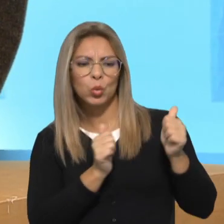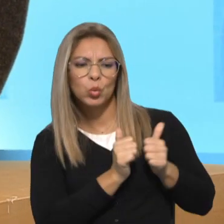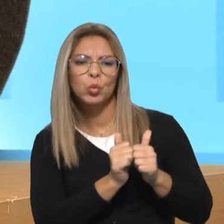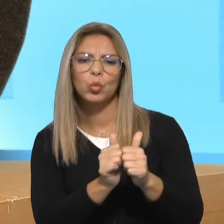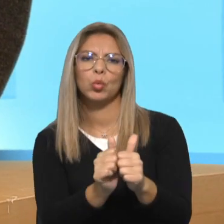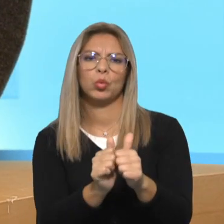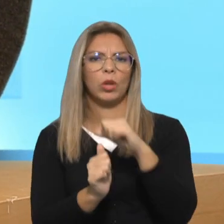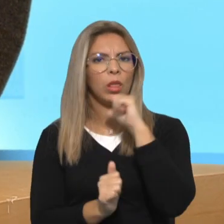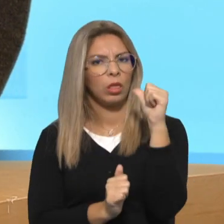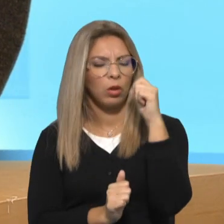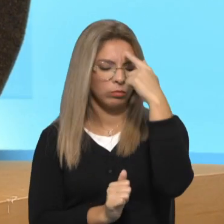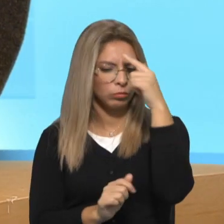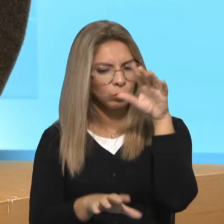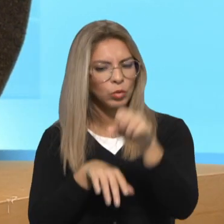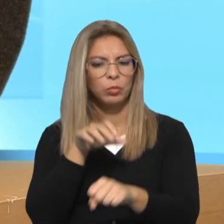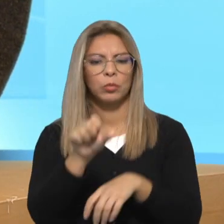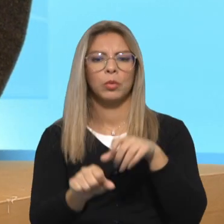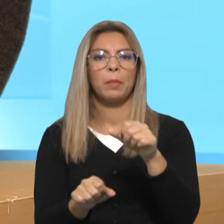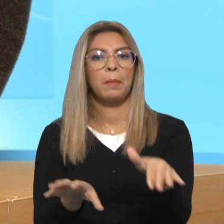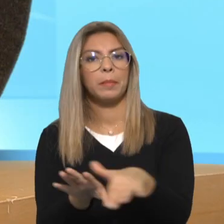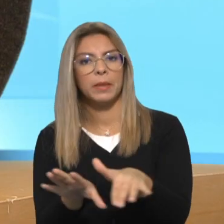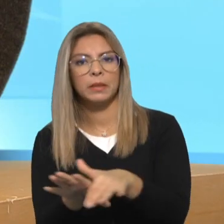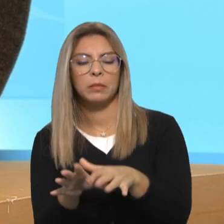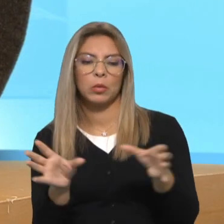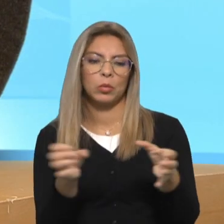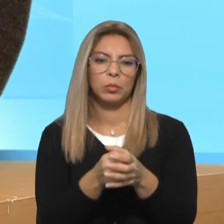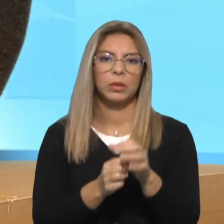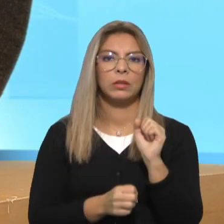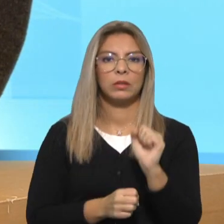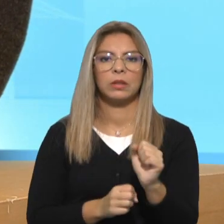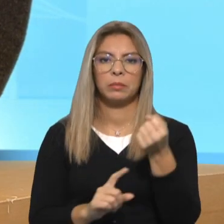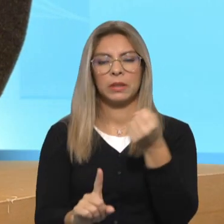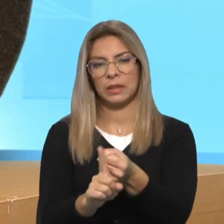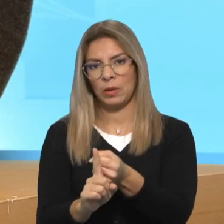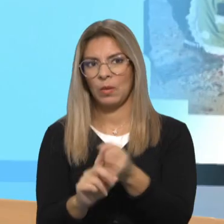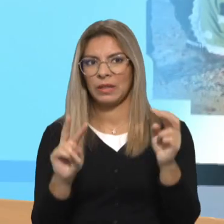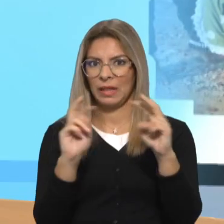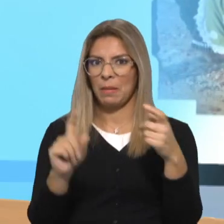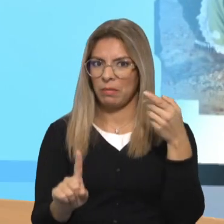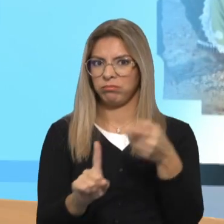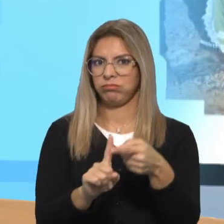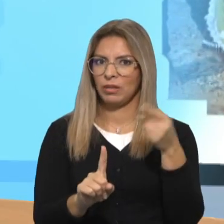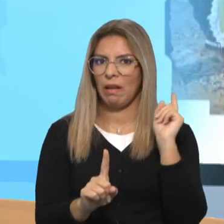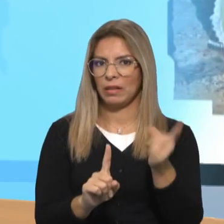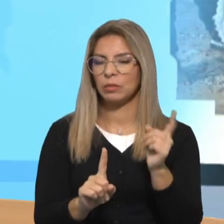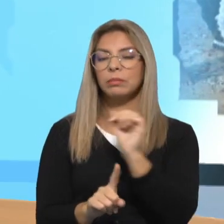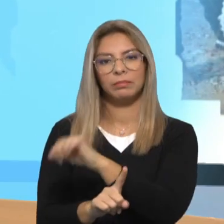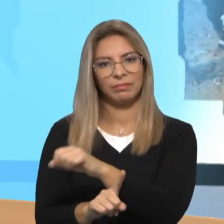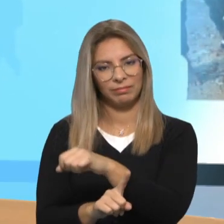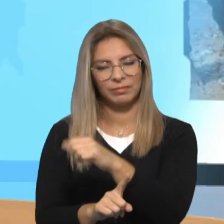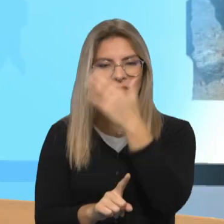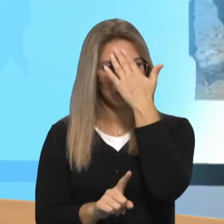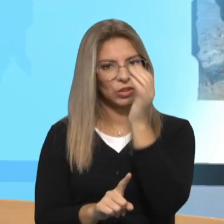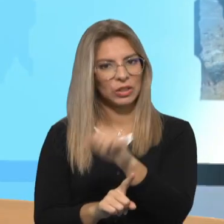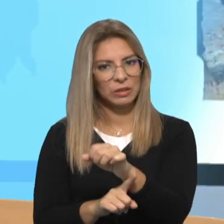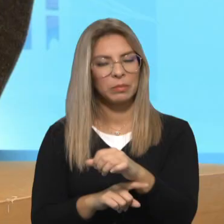colhendo, e eu penso que isto é uma coisa Participação, comunhão e missão. O lema do sínodo cumpre-se aí. Eu acho que já se está a cumprir, de facto.